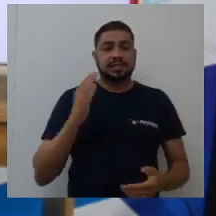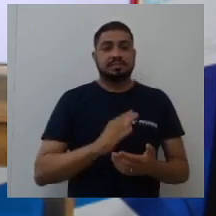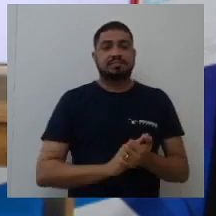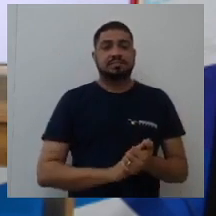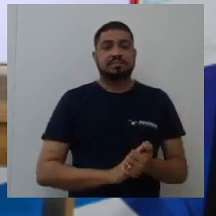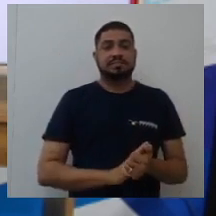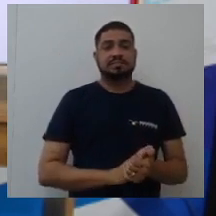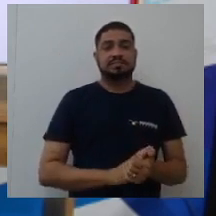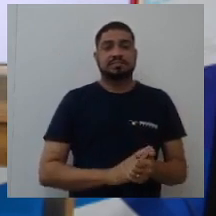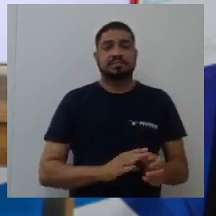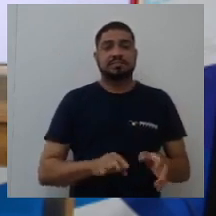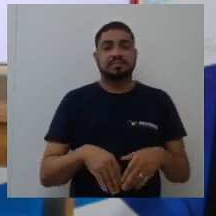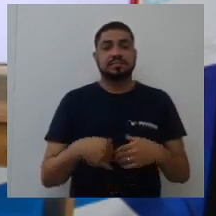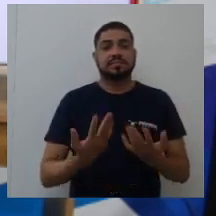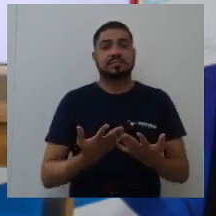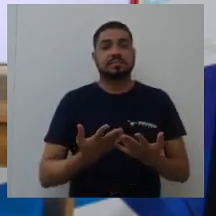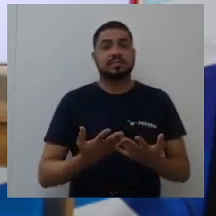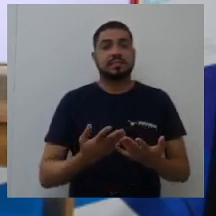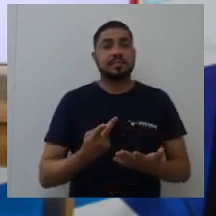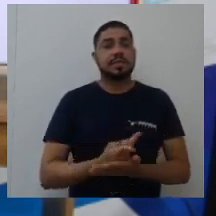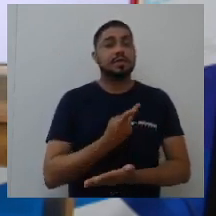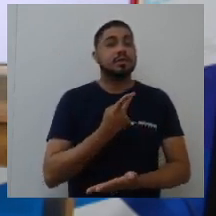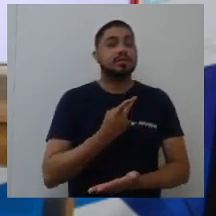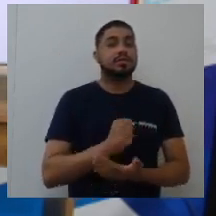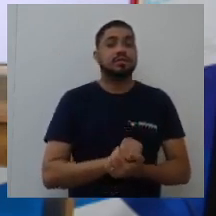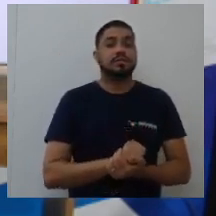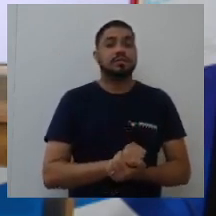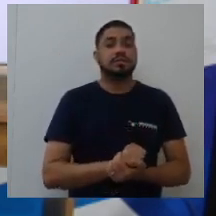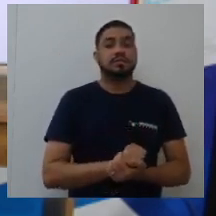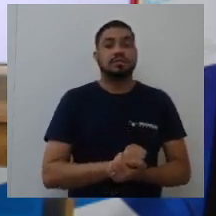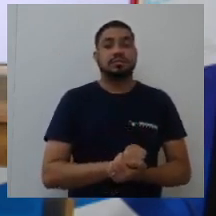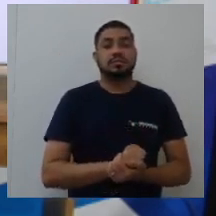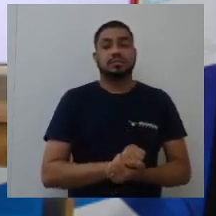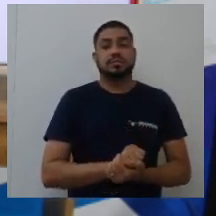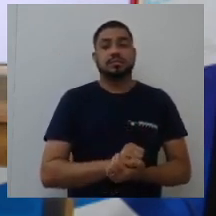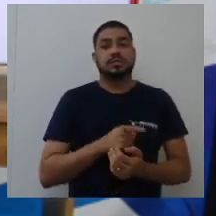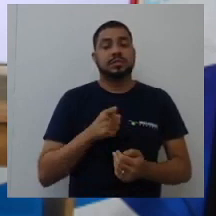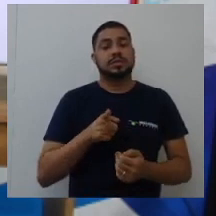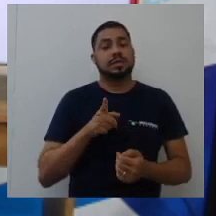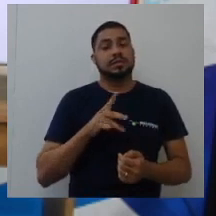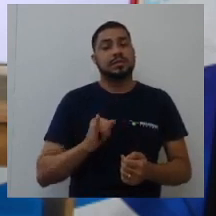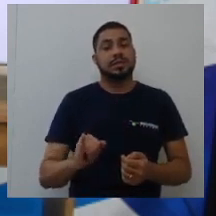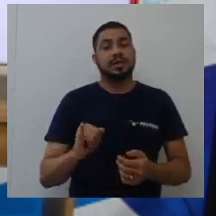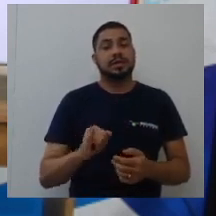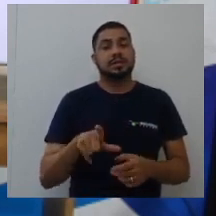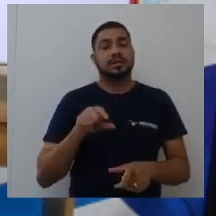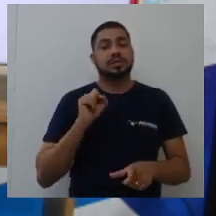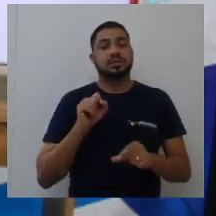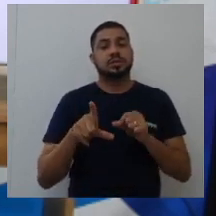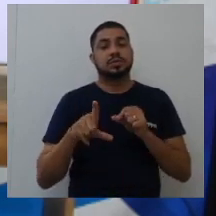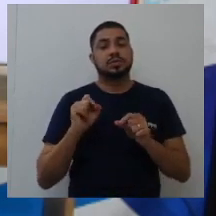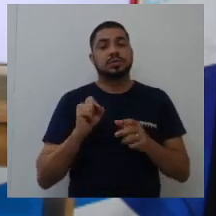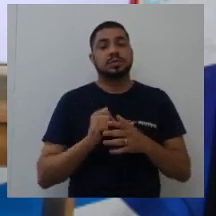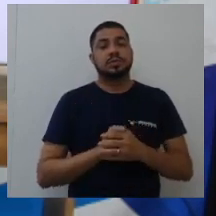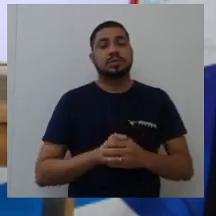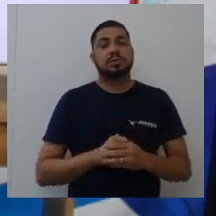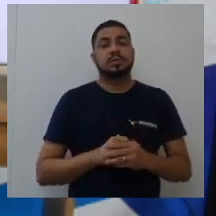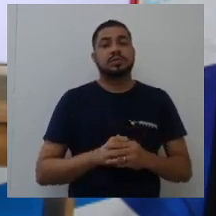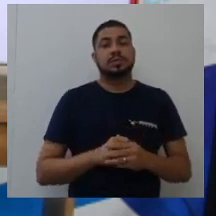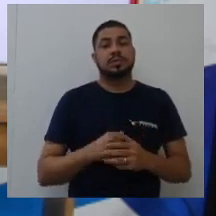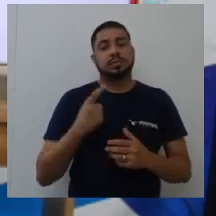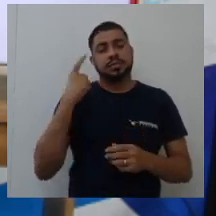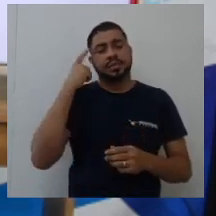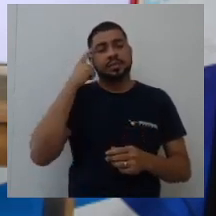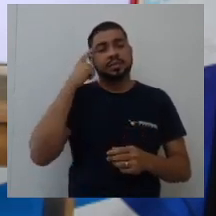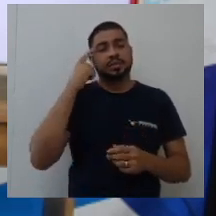chapa aqui. E aí, o que é que acontece? Na verdade, você vai fazer uma escolha aqui. De repente, vamos